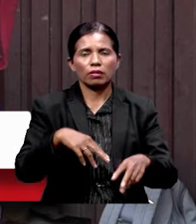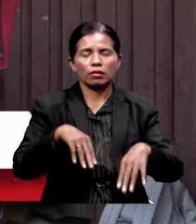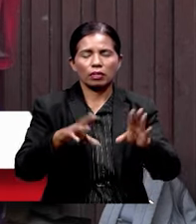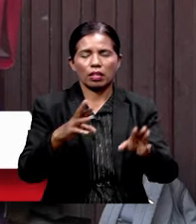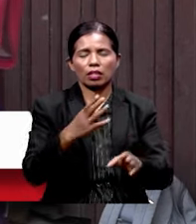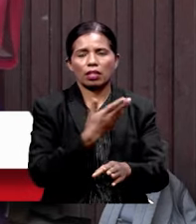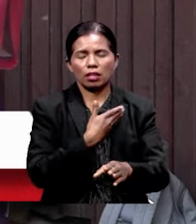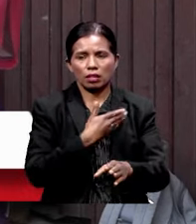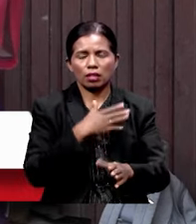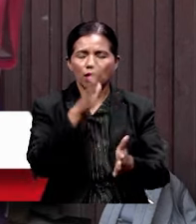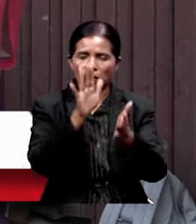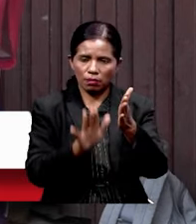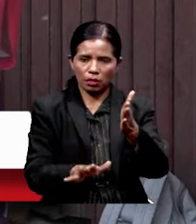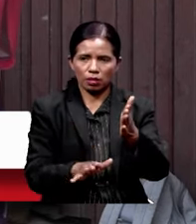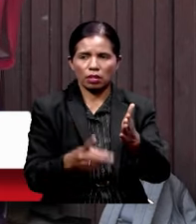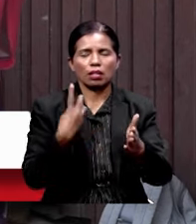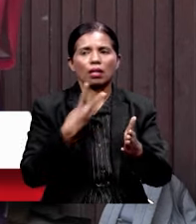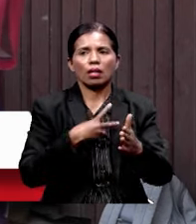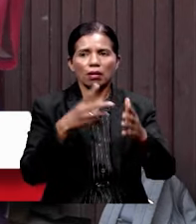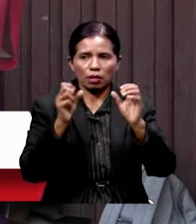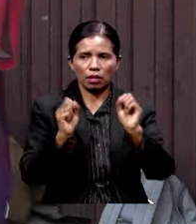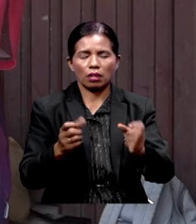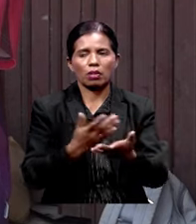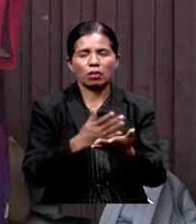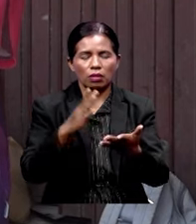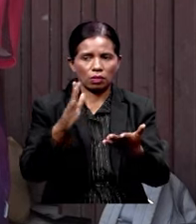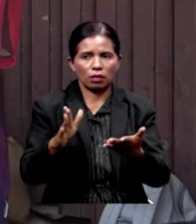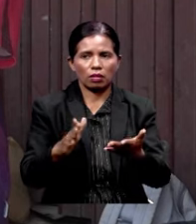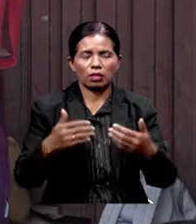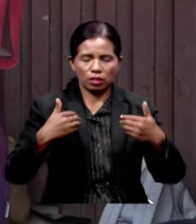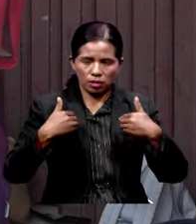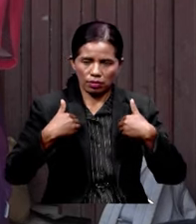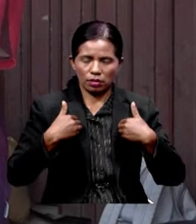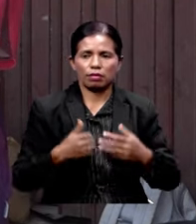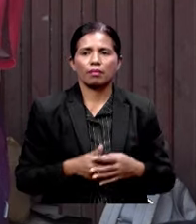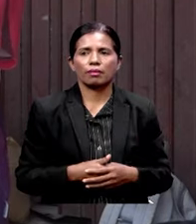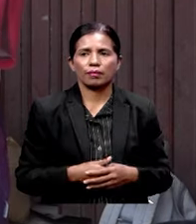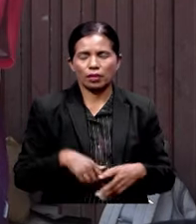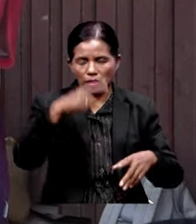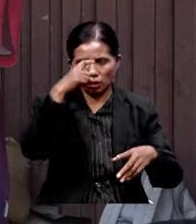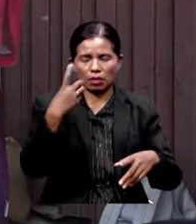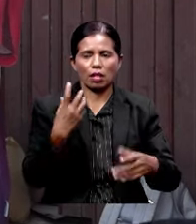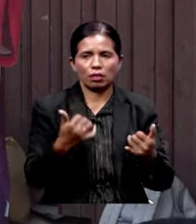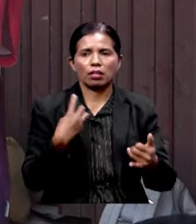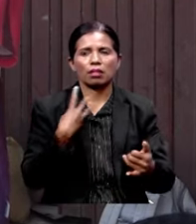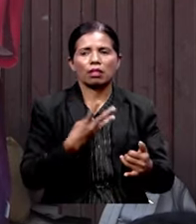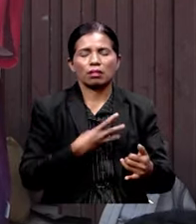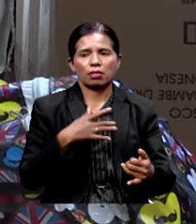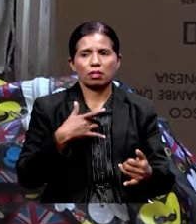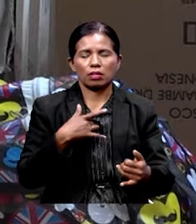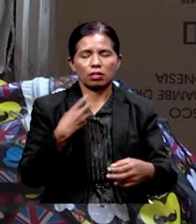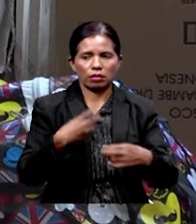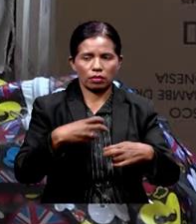Tinggi sih dah minus itu ampar be amimos olah isi is beletama. Tambah agora nih am senti